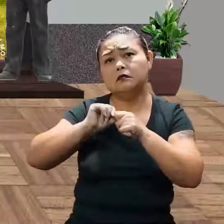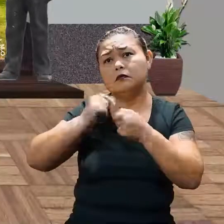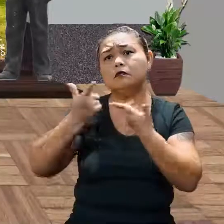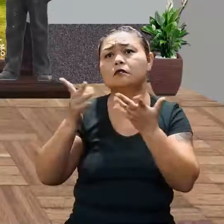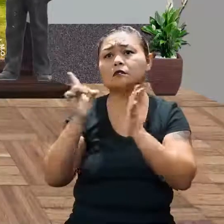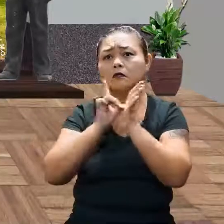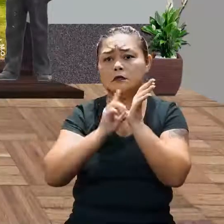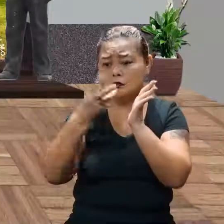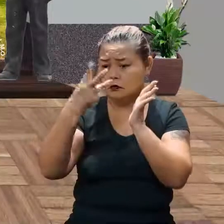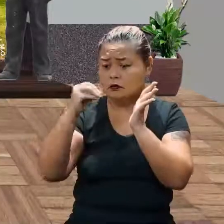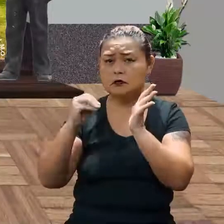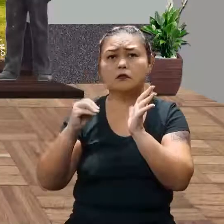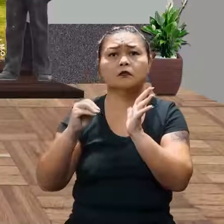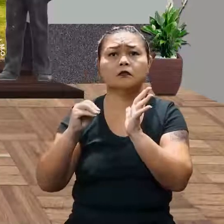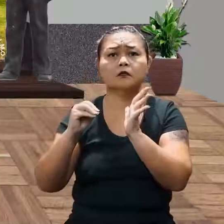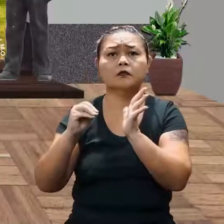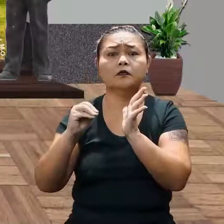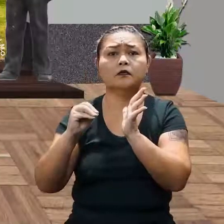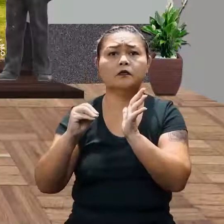de 30,